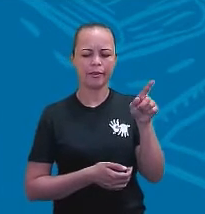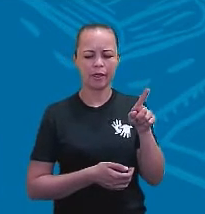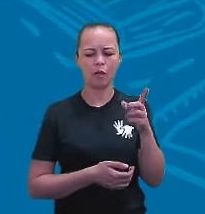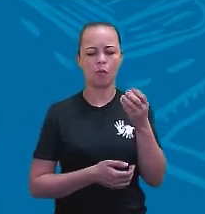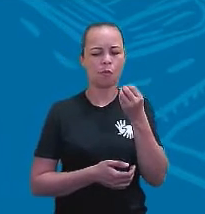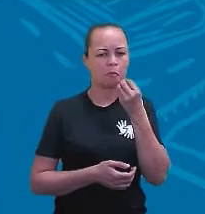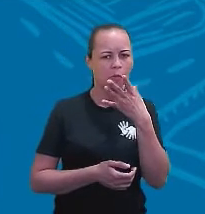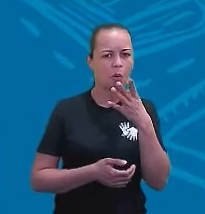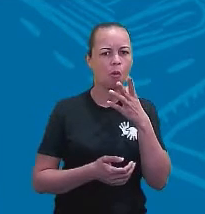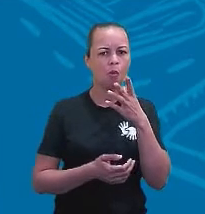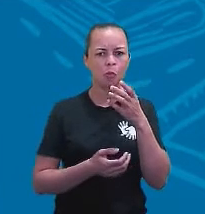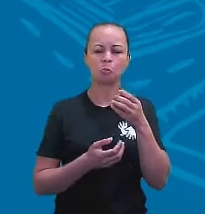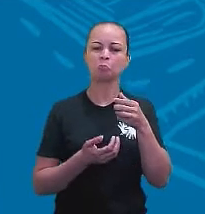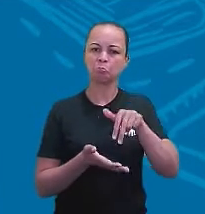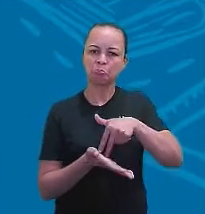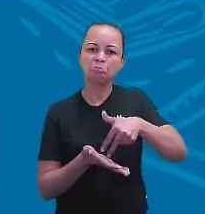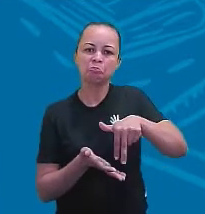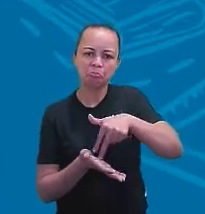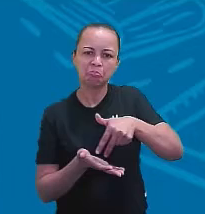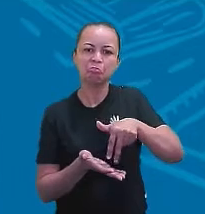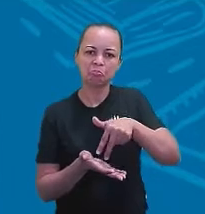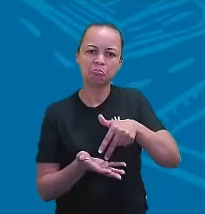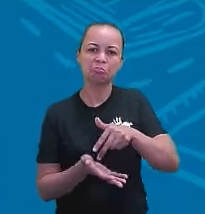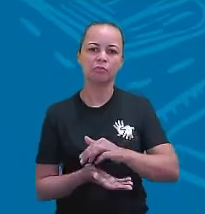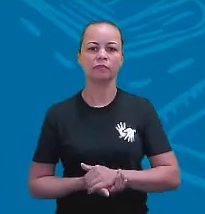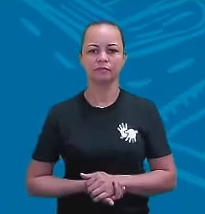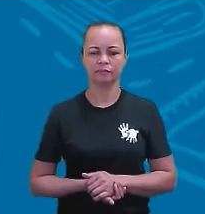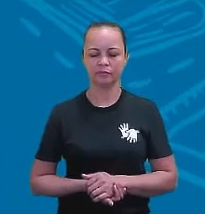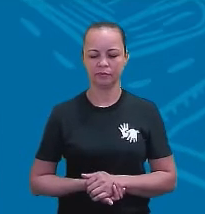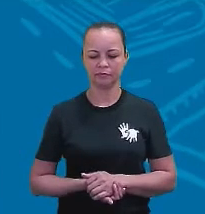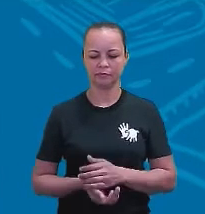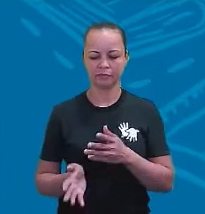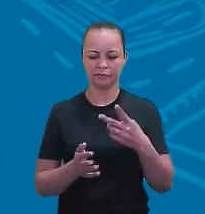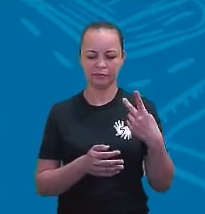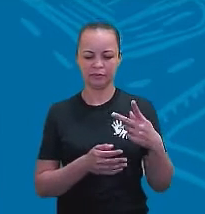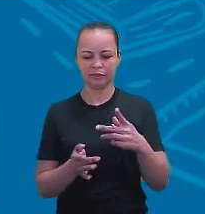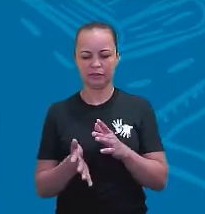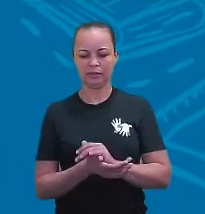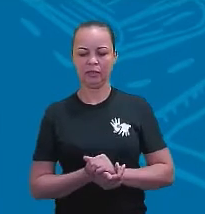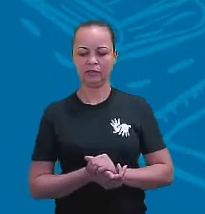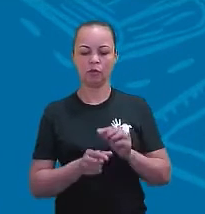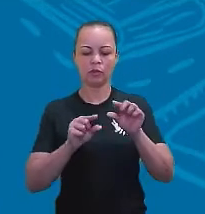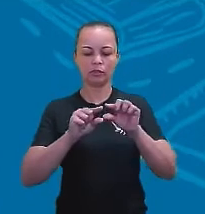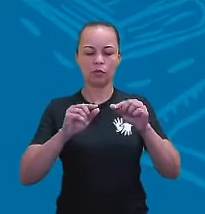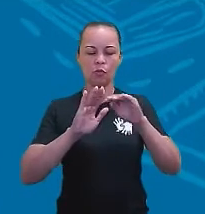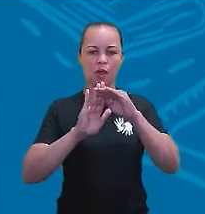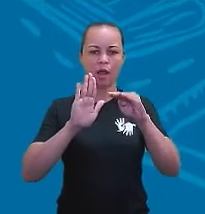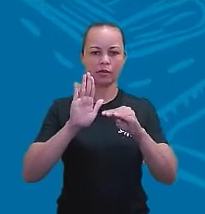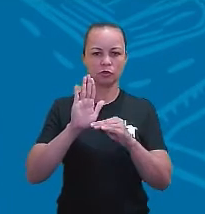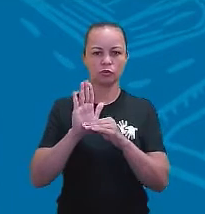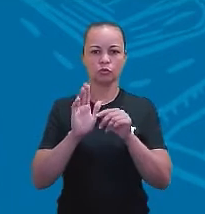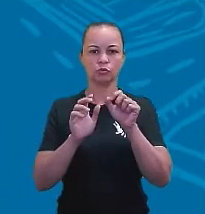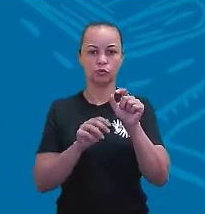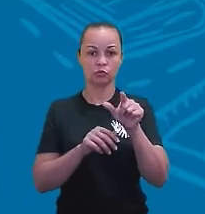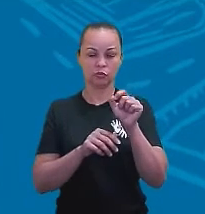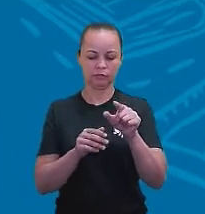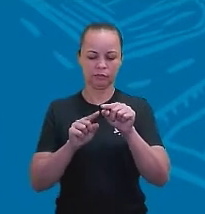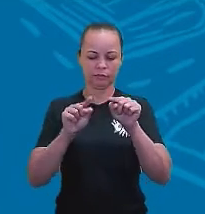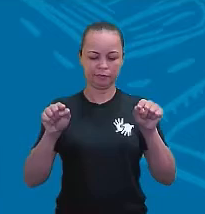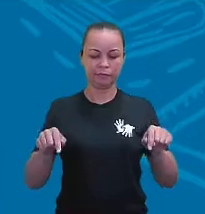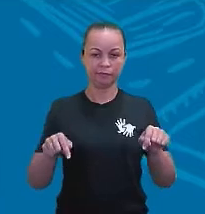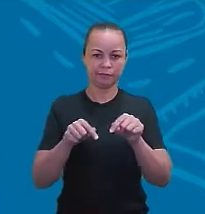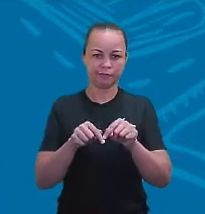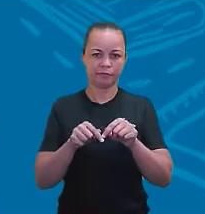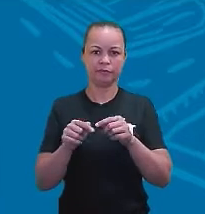forma afirmativa e inverter para fazer pergunta. Vê o quadrinho azul que tem logo abaixo. Ele diz assim, ó. He is